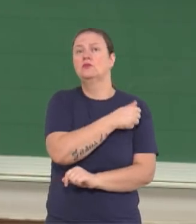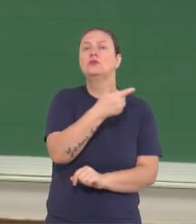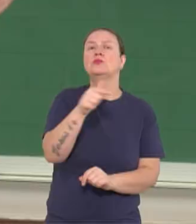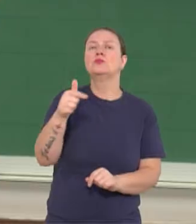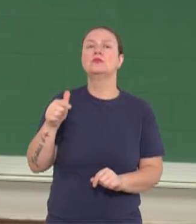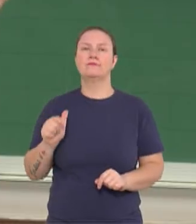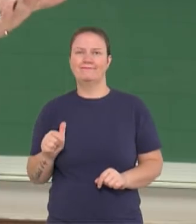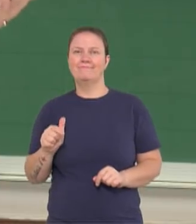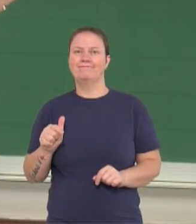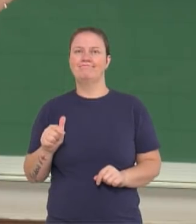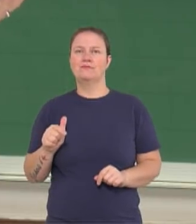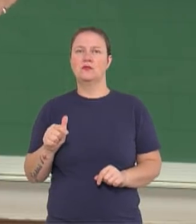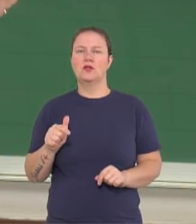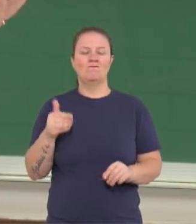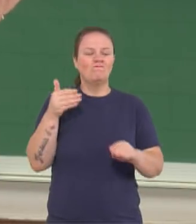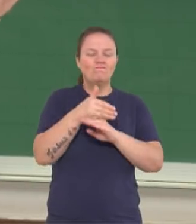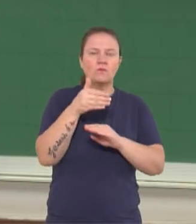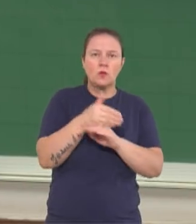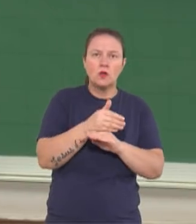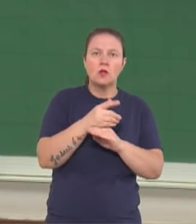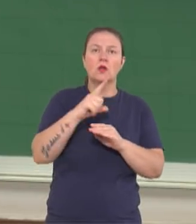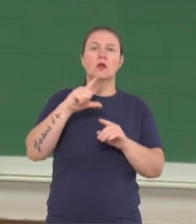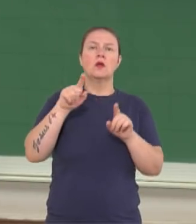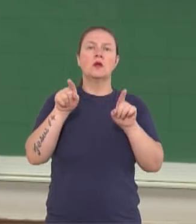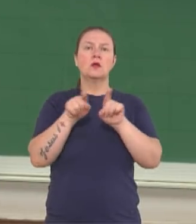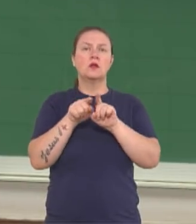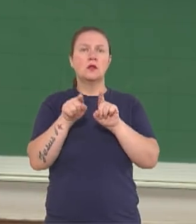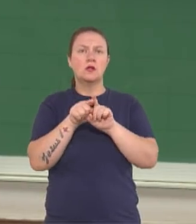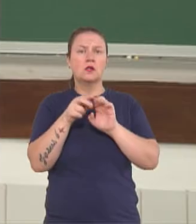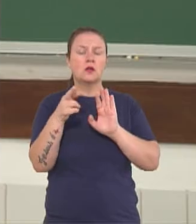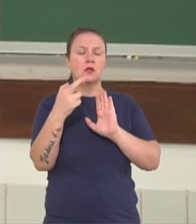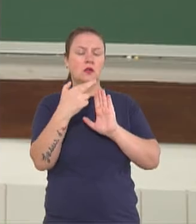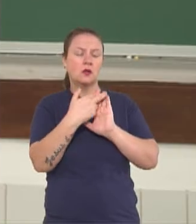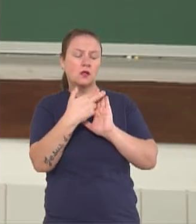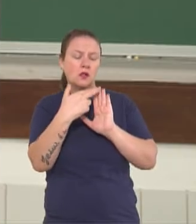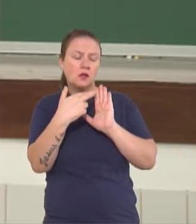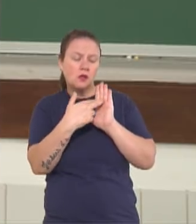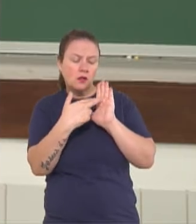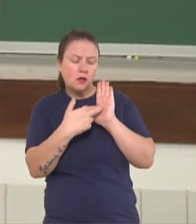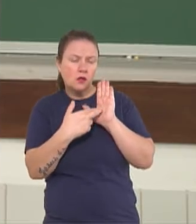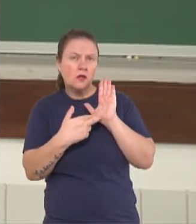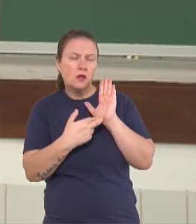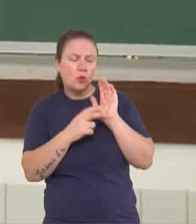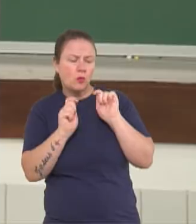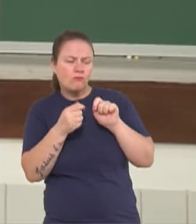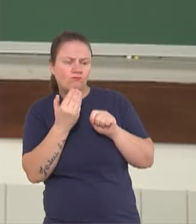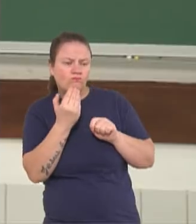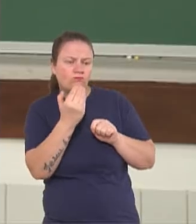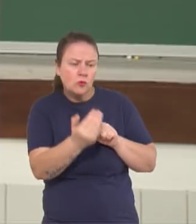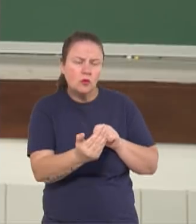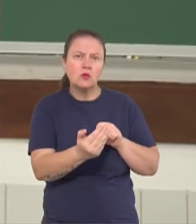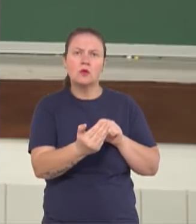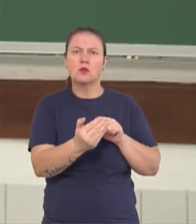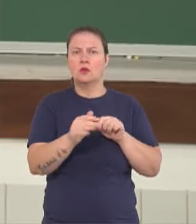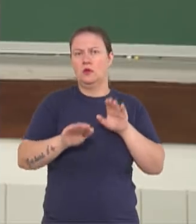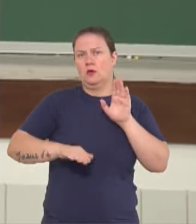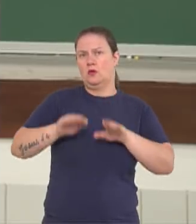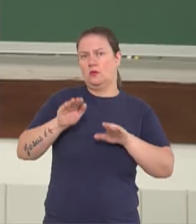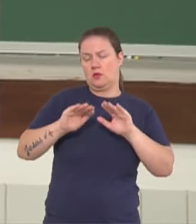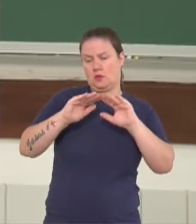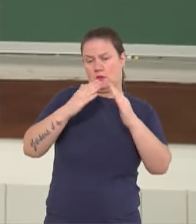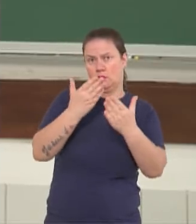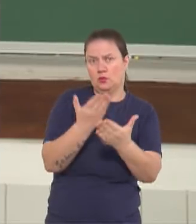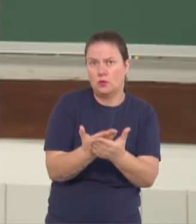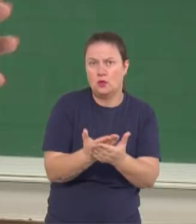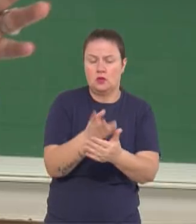existem aqui, né, as referências, né, vocês têm aqui as referências que vocês podem pedir, de repente, para alguém da